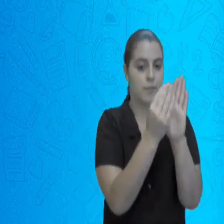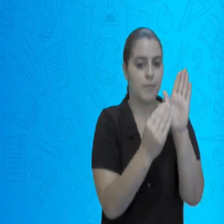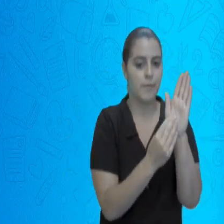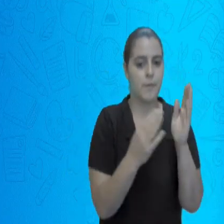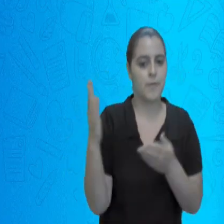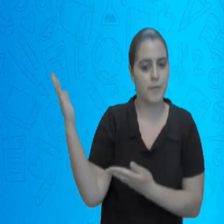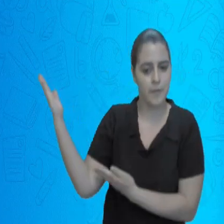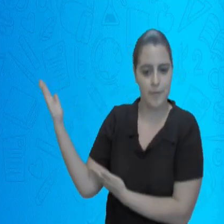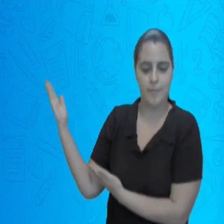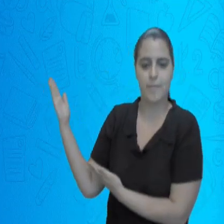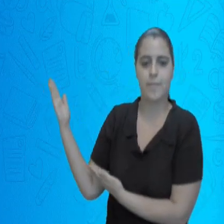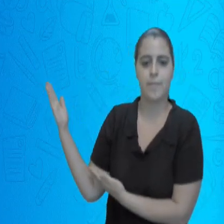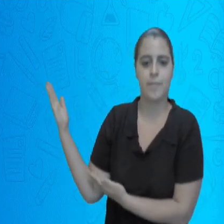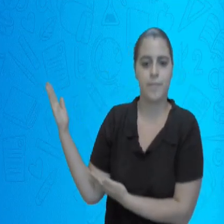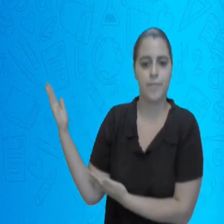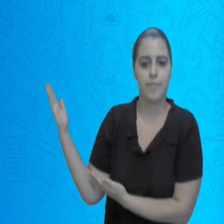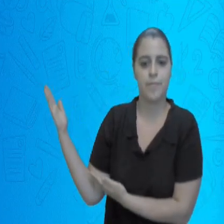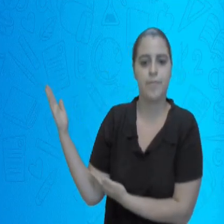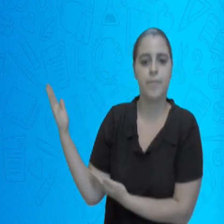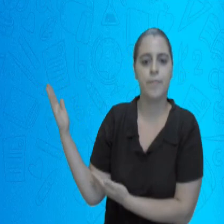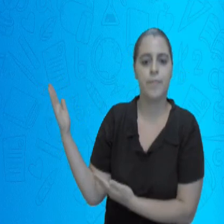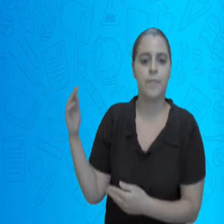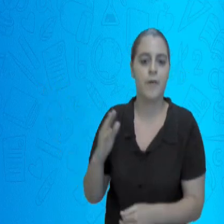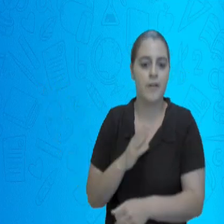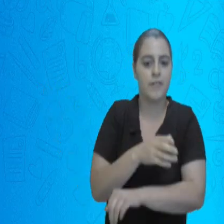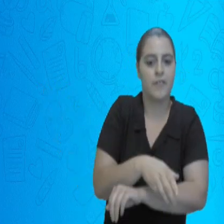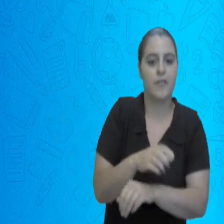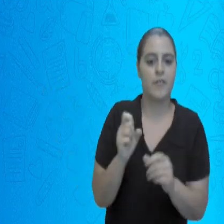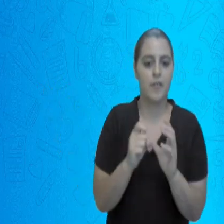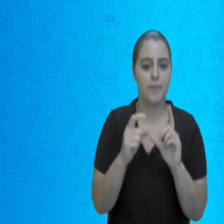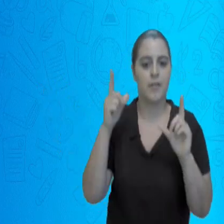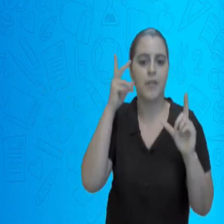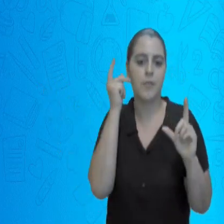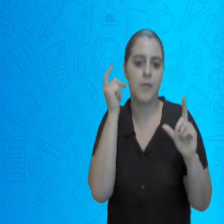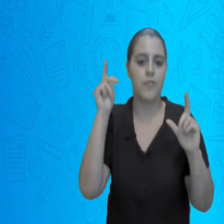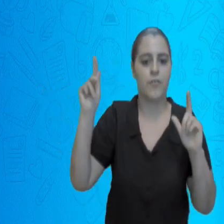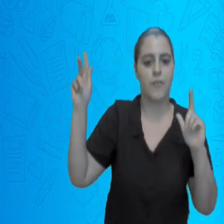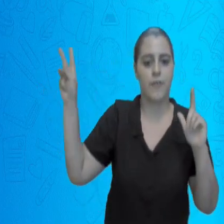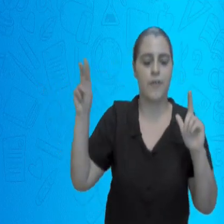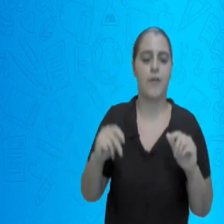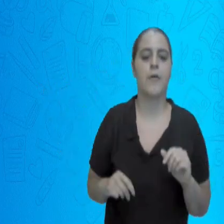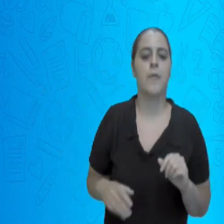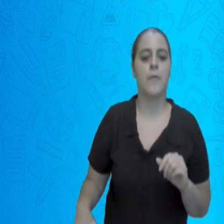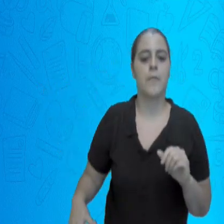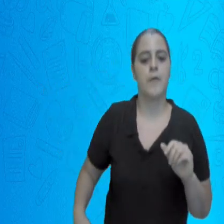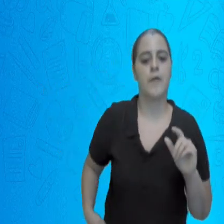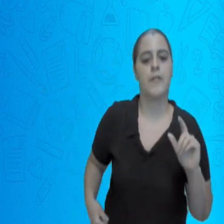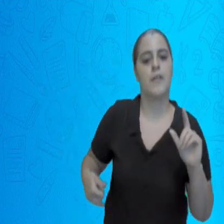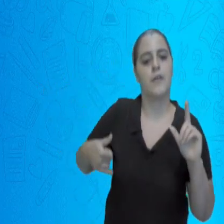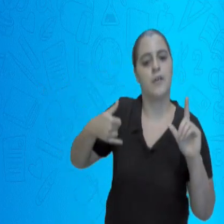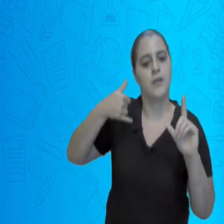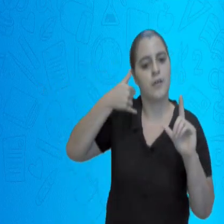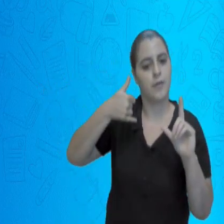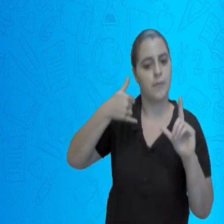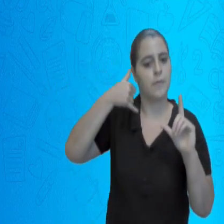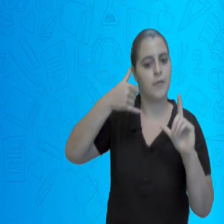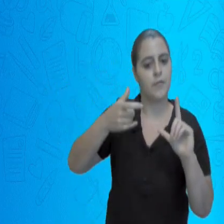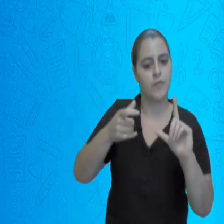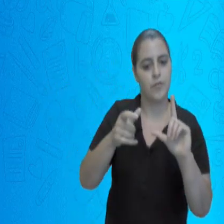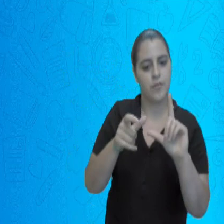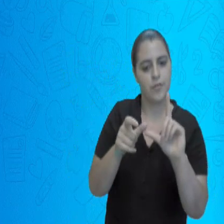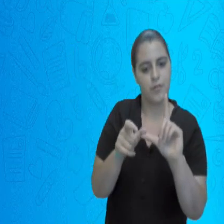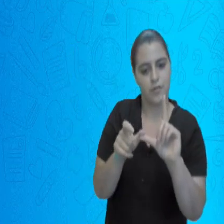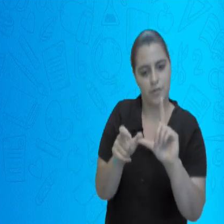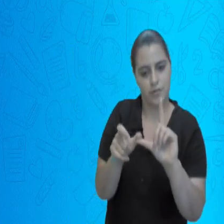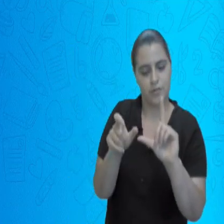seu estudo. E aí, para acessar a nossa plataforma SMED-GV, basta você apontar a câmera do seu